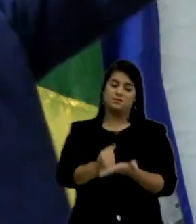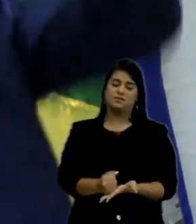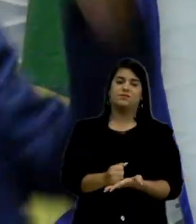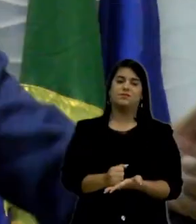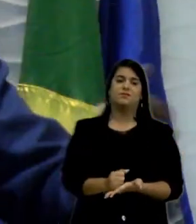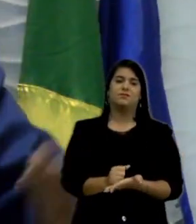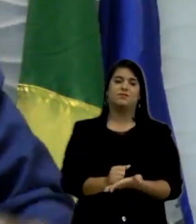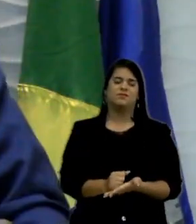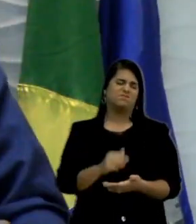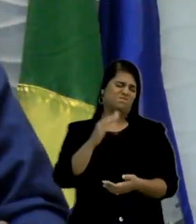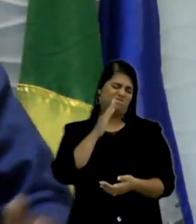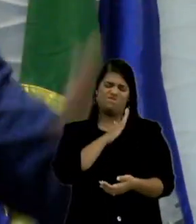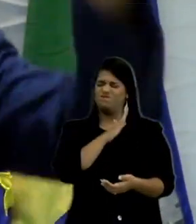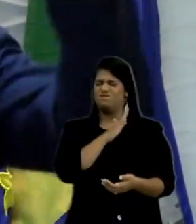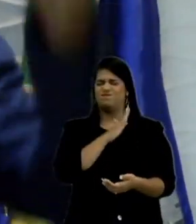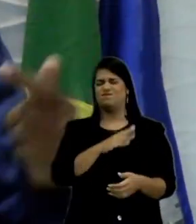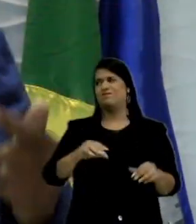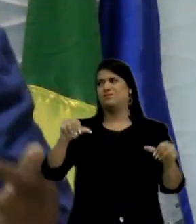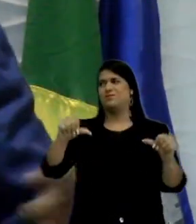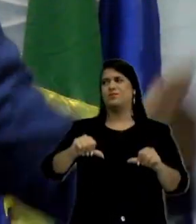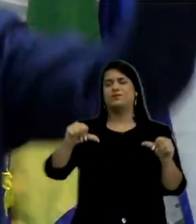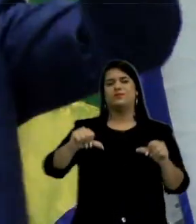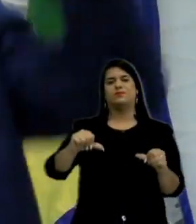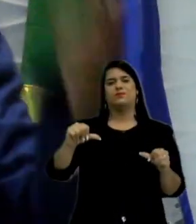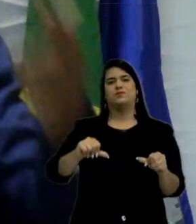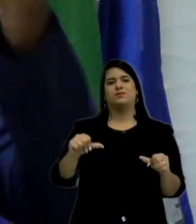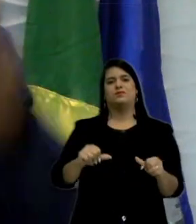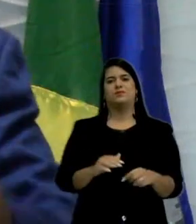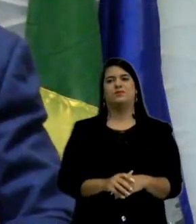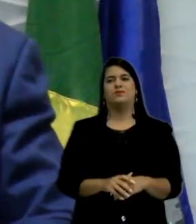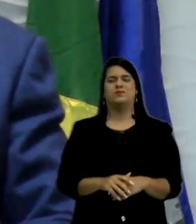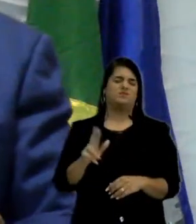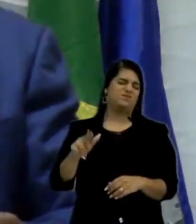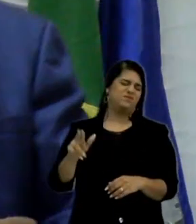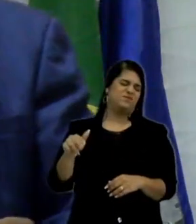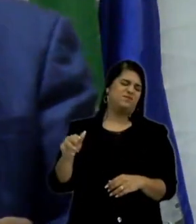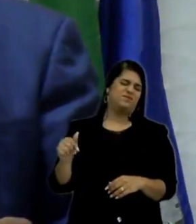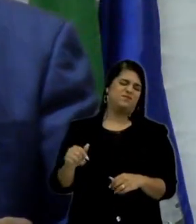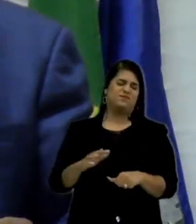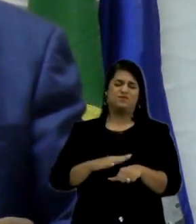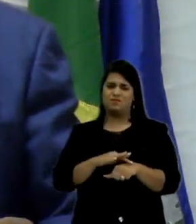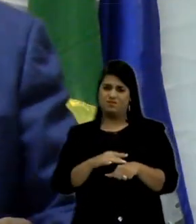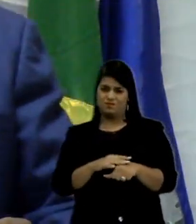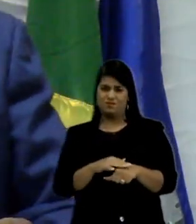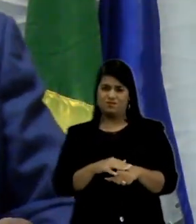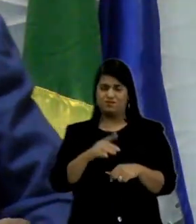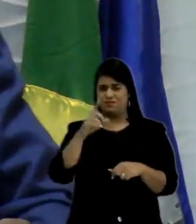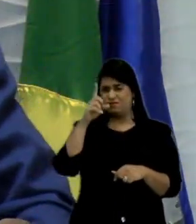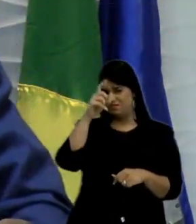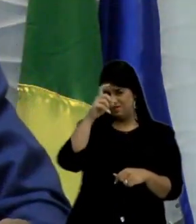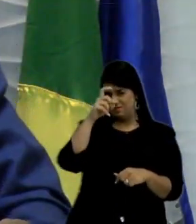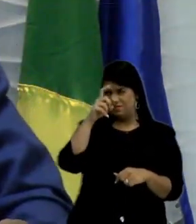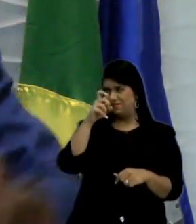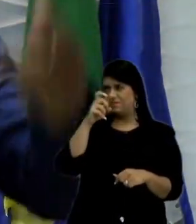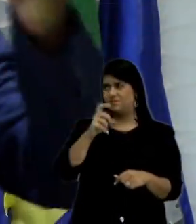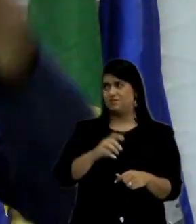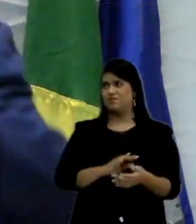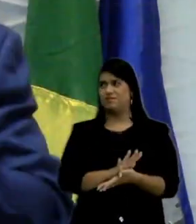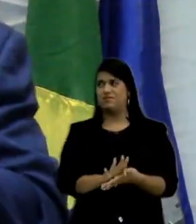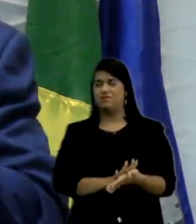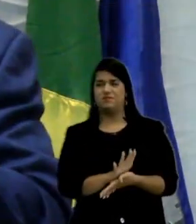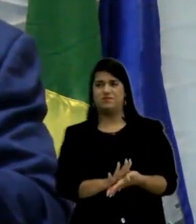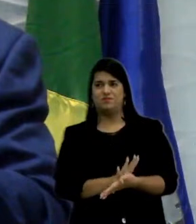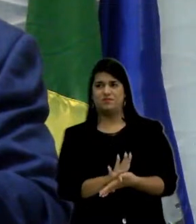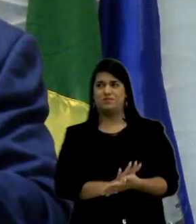uma gestão do mal. Uma gestão que nunca foi buscar um paciente em hospital nenhum. Aí, de